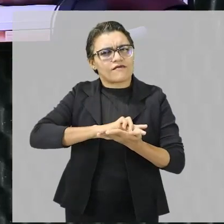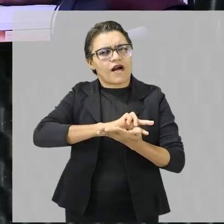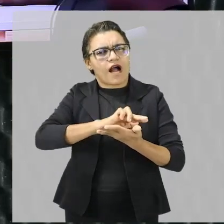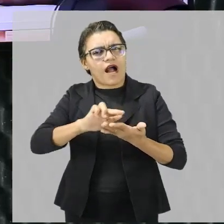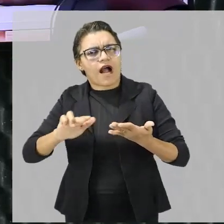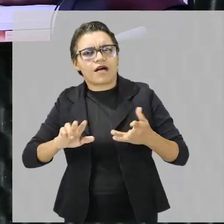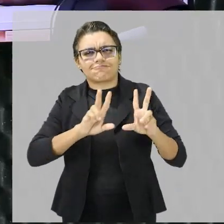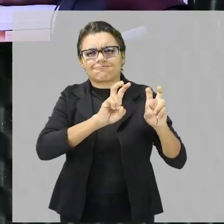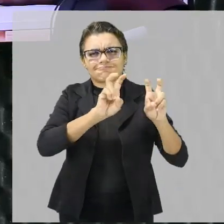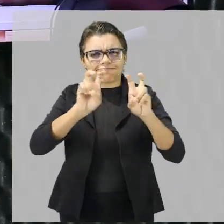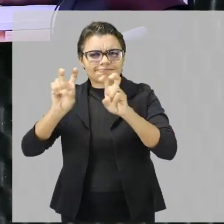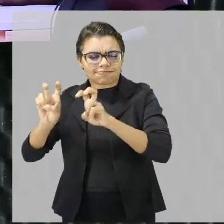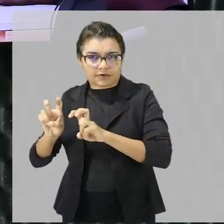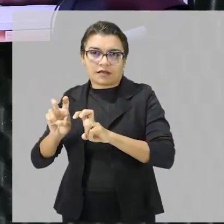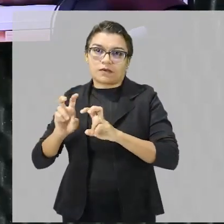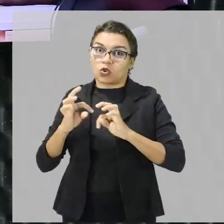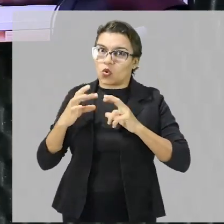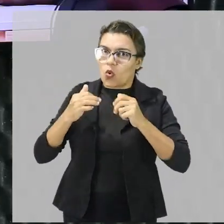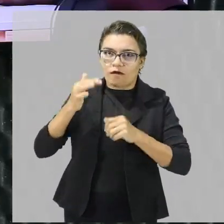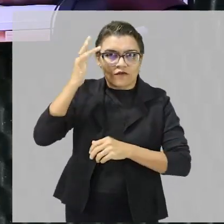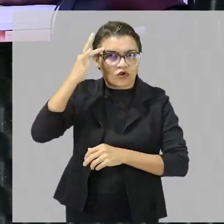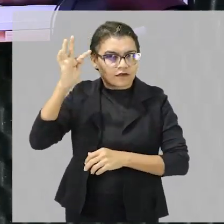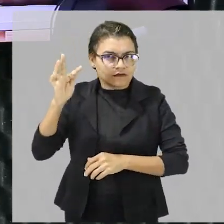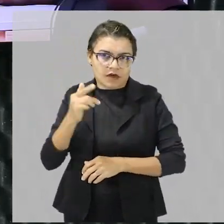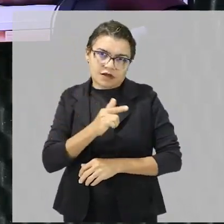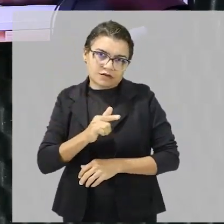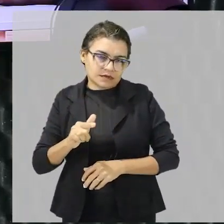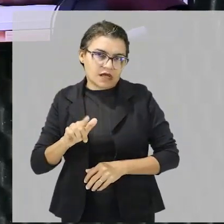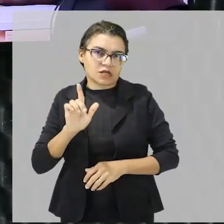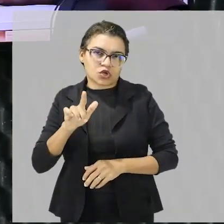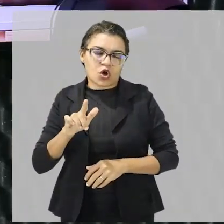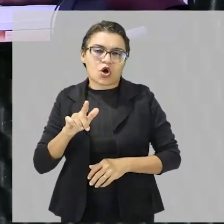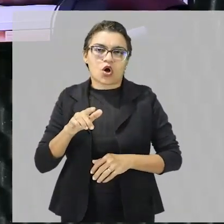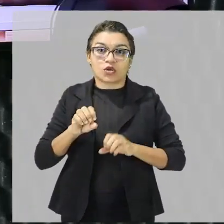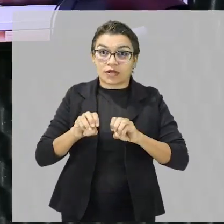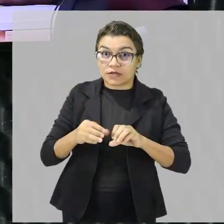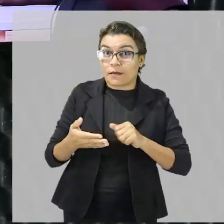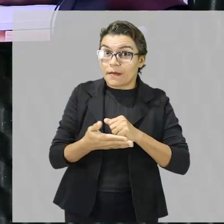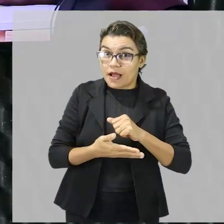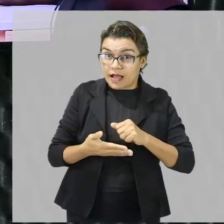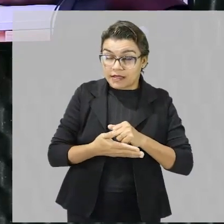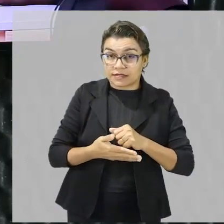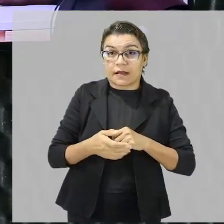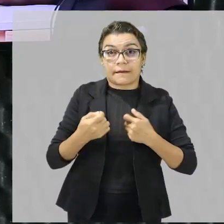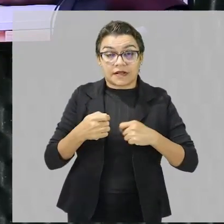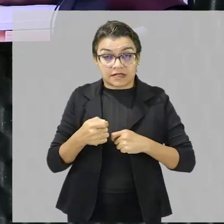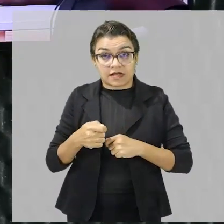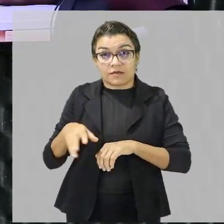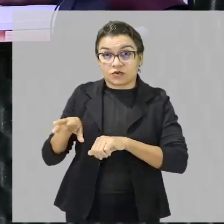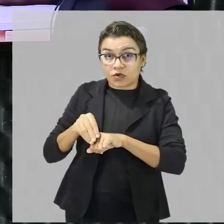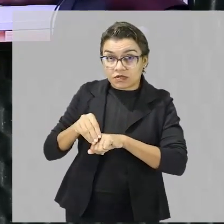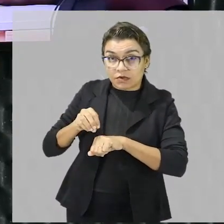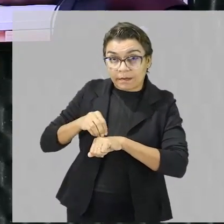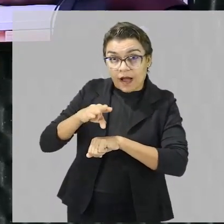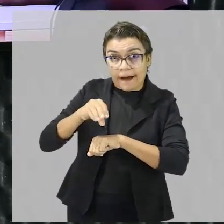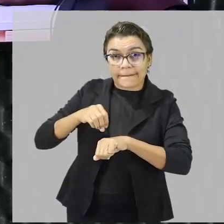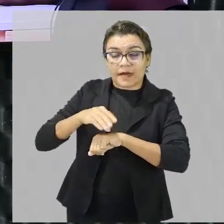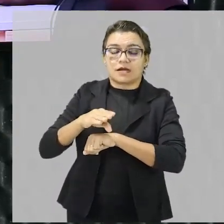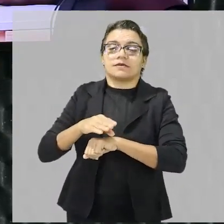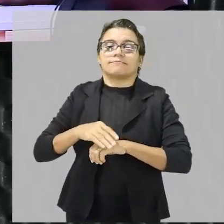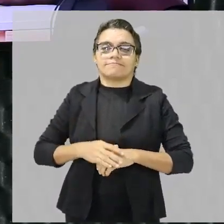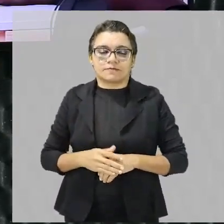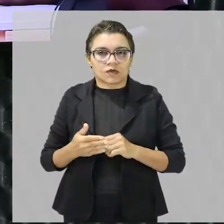temas, claro que nós não temos sobre toda a filosofia, porque isso aqui é educação básica, nós precisamos dar alguns conhecimentos para vocês,